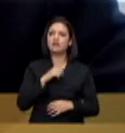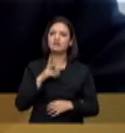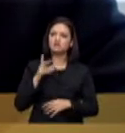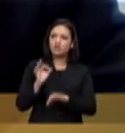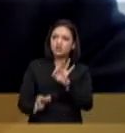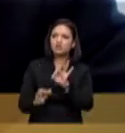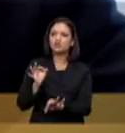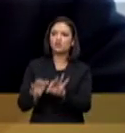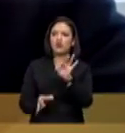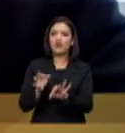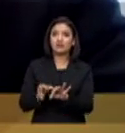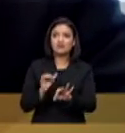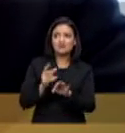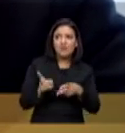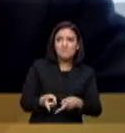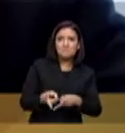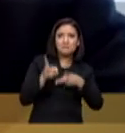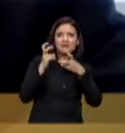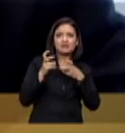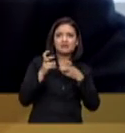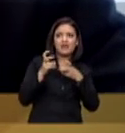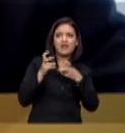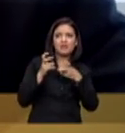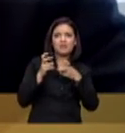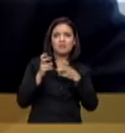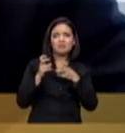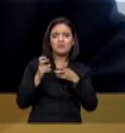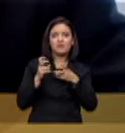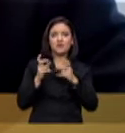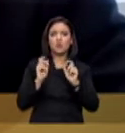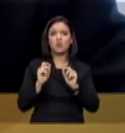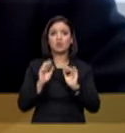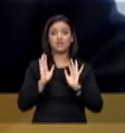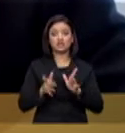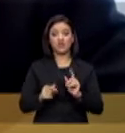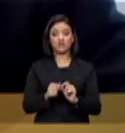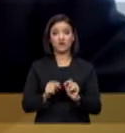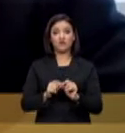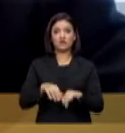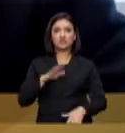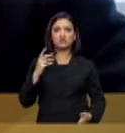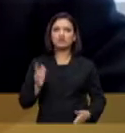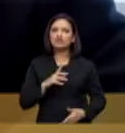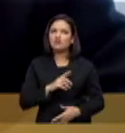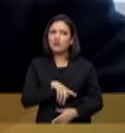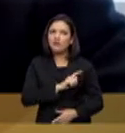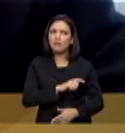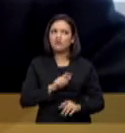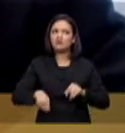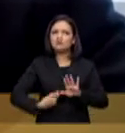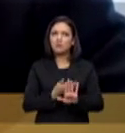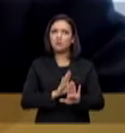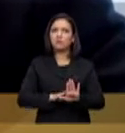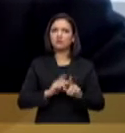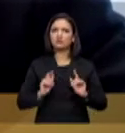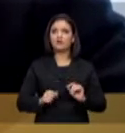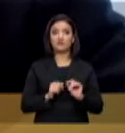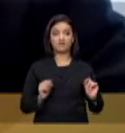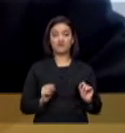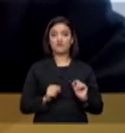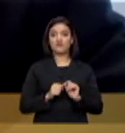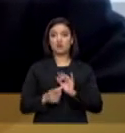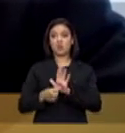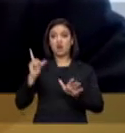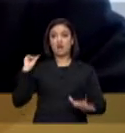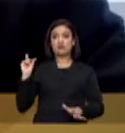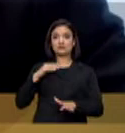demonstrado que houve fraude processual. Ou seja, que a norma foi revogada de forma proposital a fim de evitar que o STF a declarasse inconstitucional